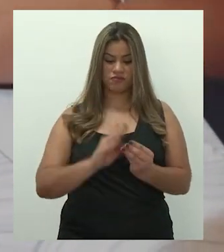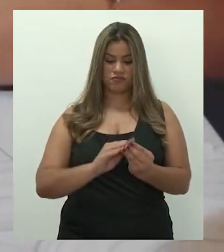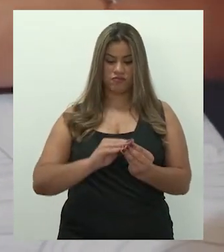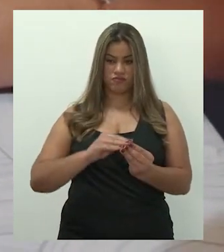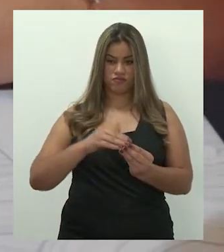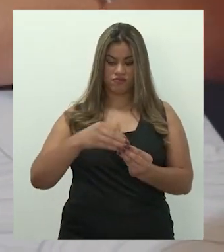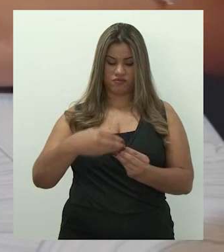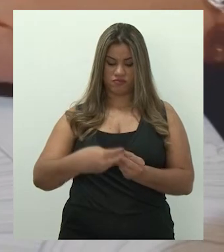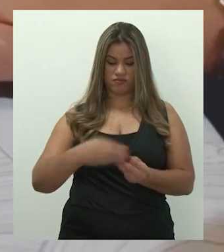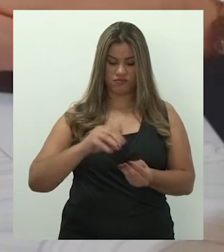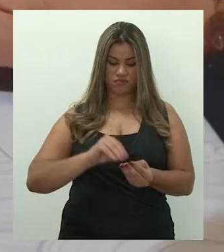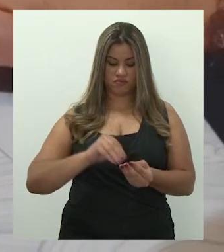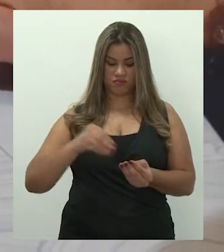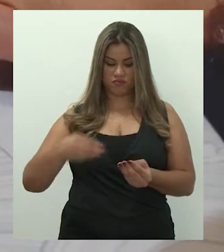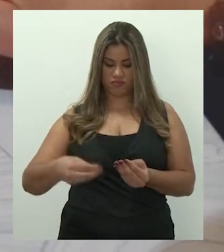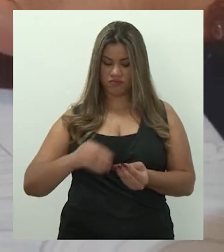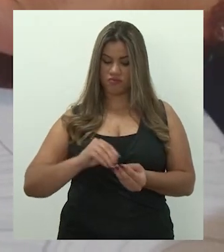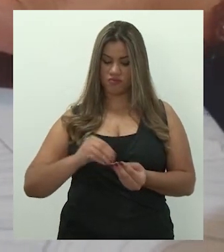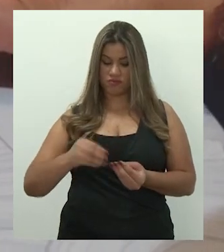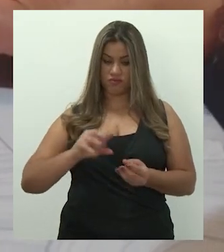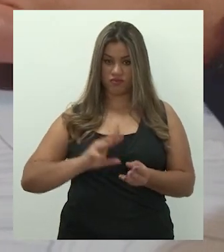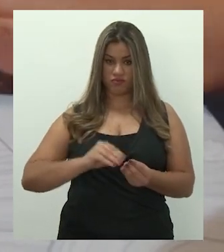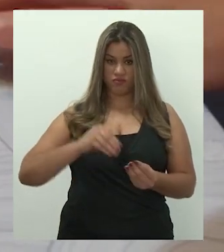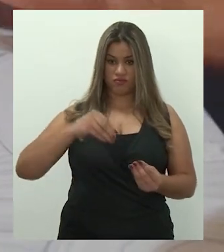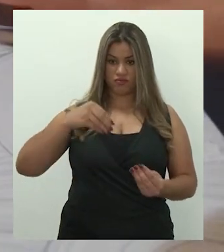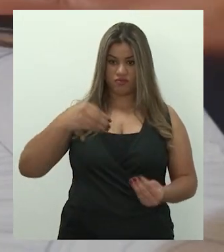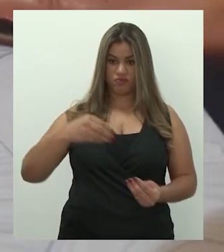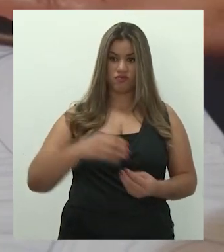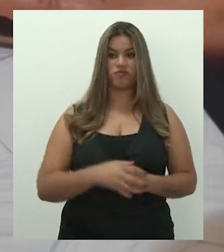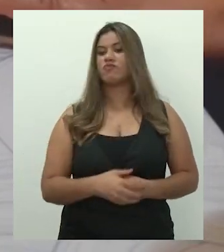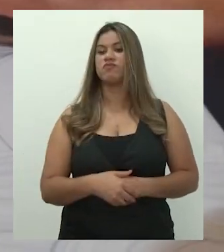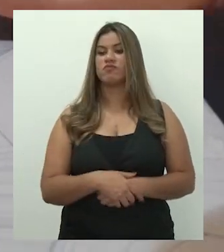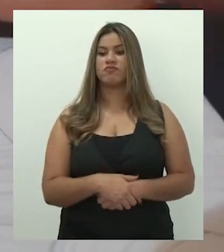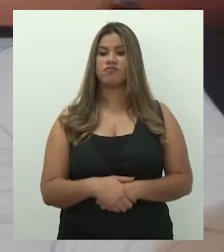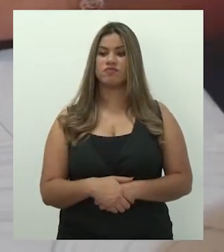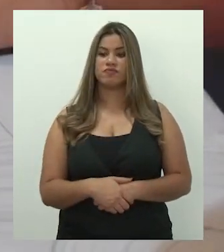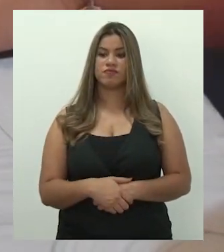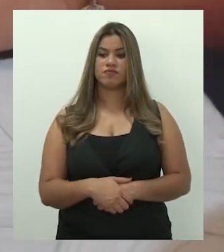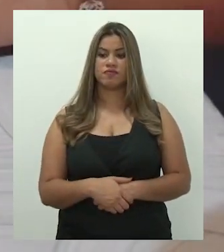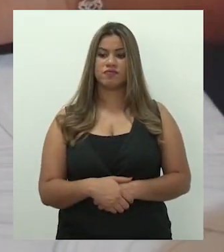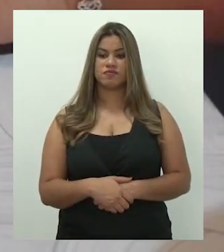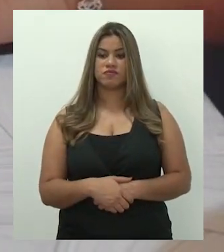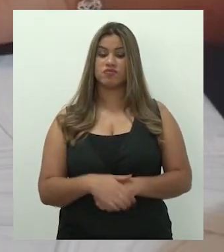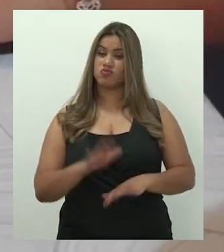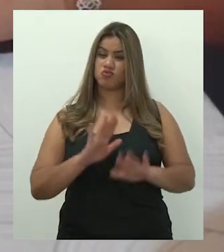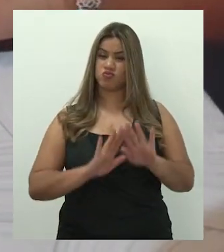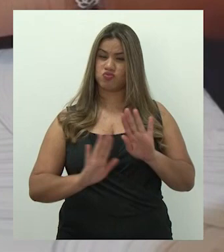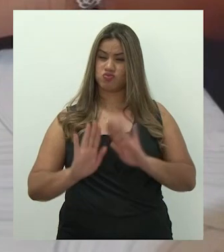as dobras. Volte todas as dobras.